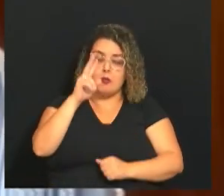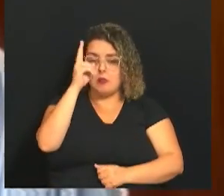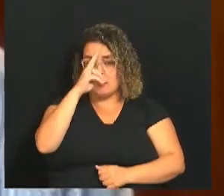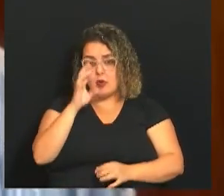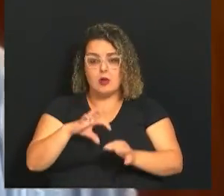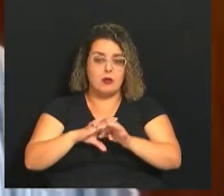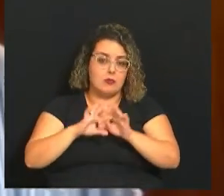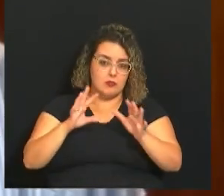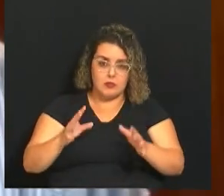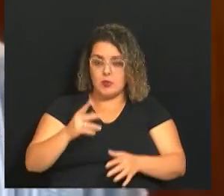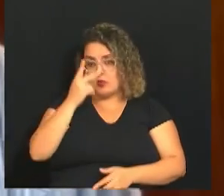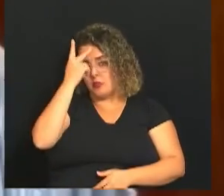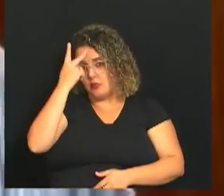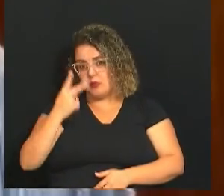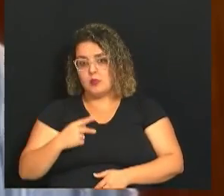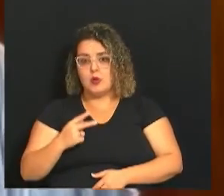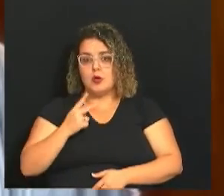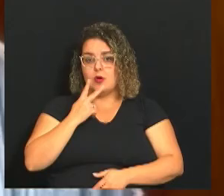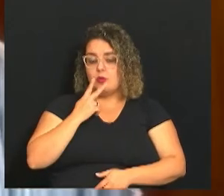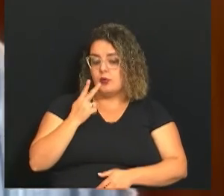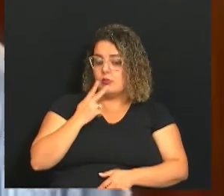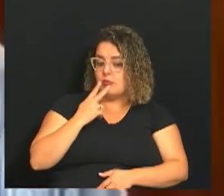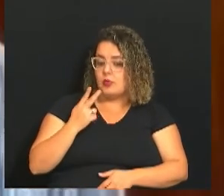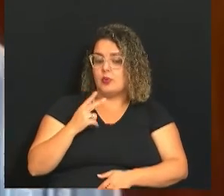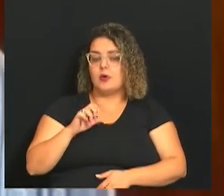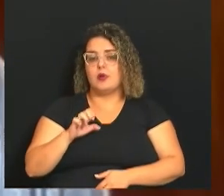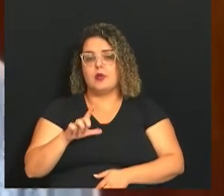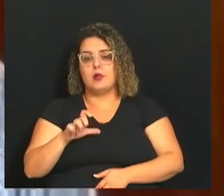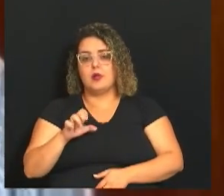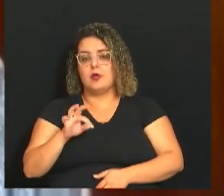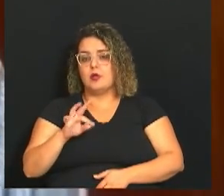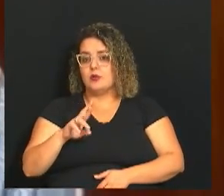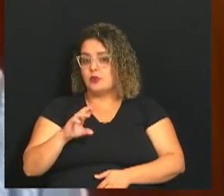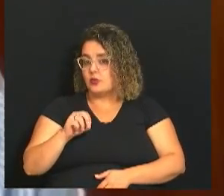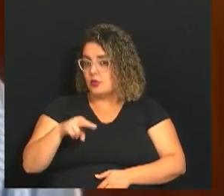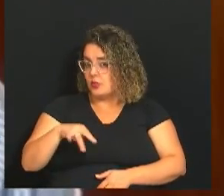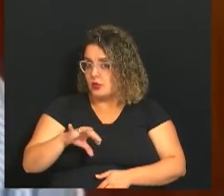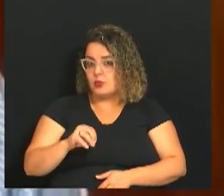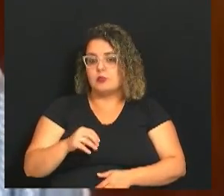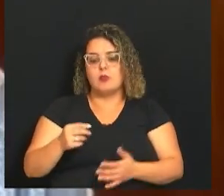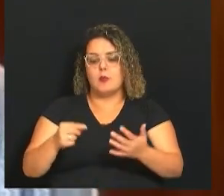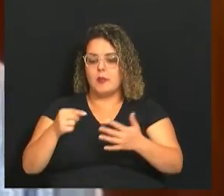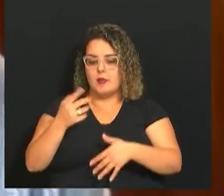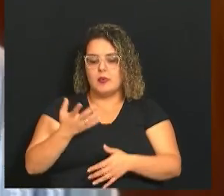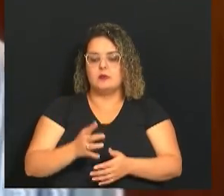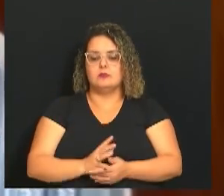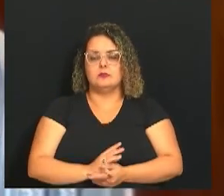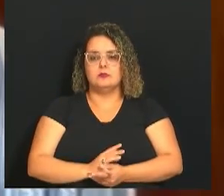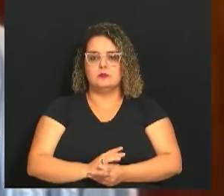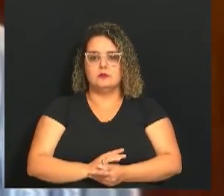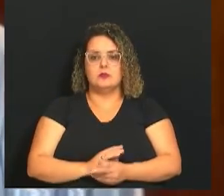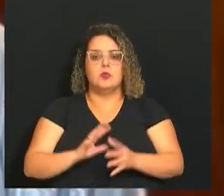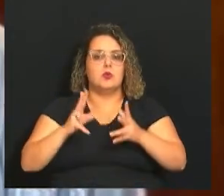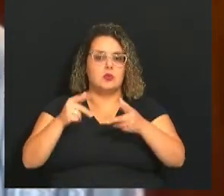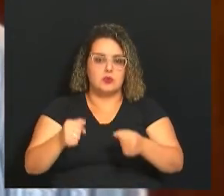o próprio cigarro eletrônico, cigarro. Então, acho que vale para todas as substâncias